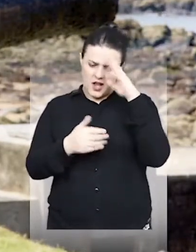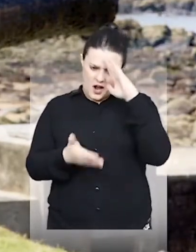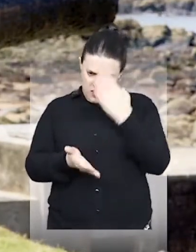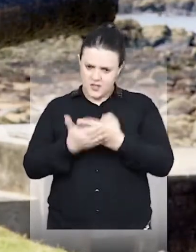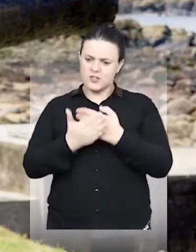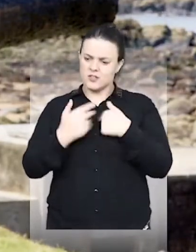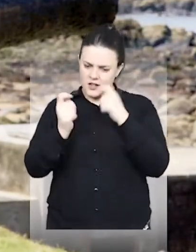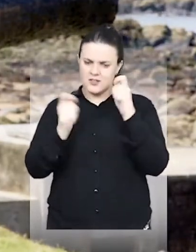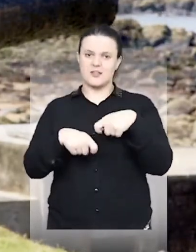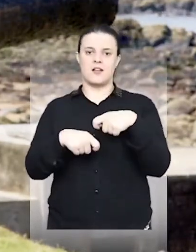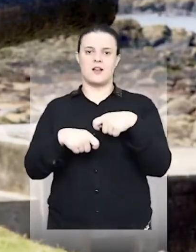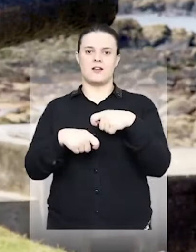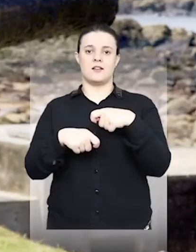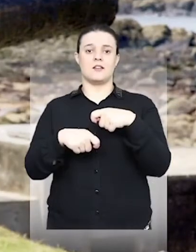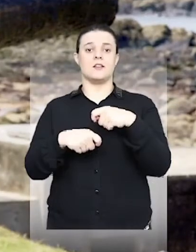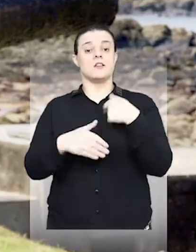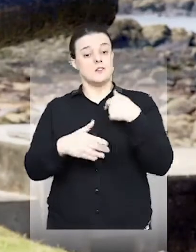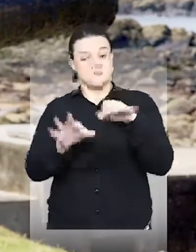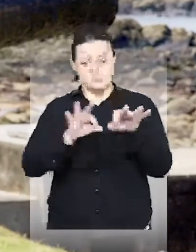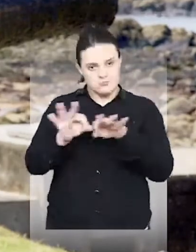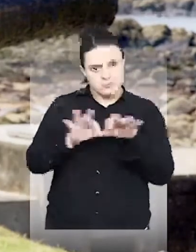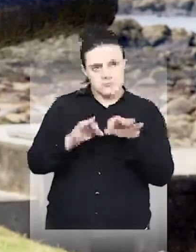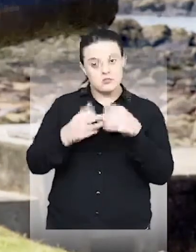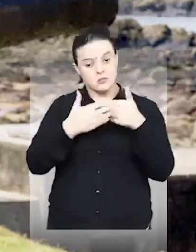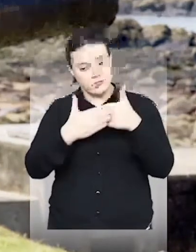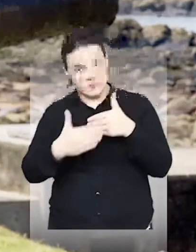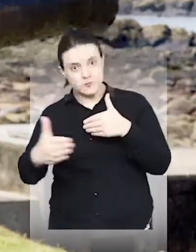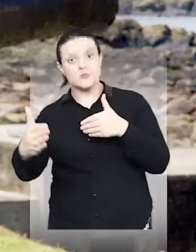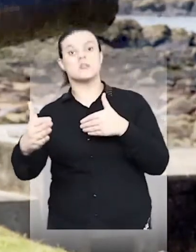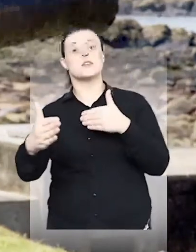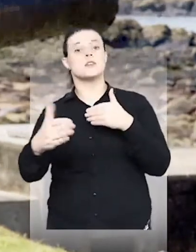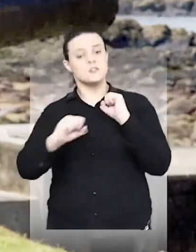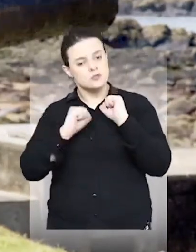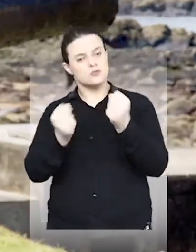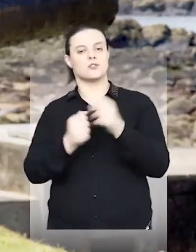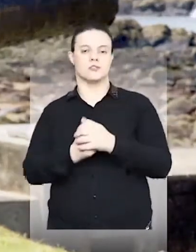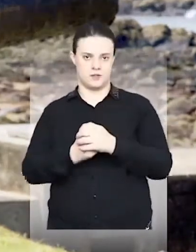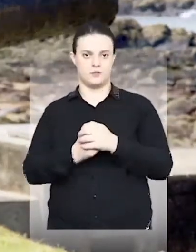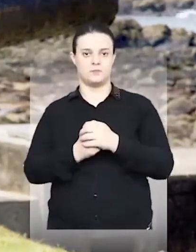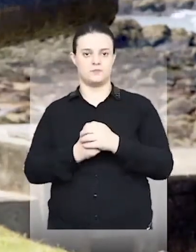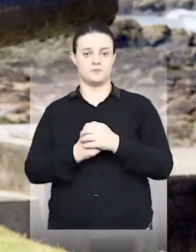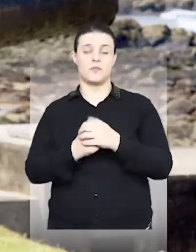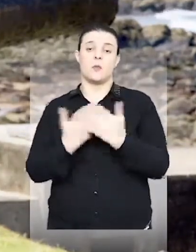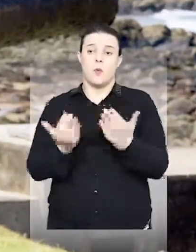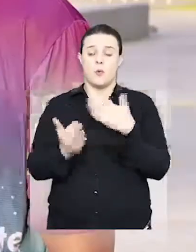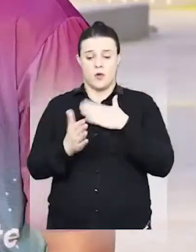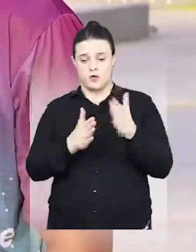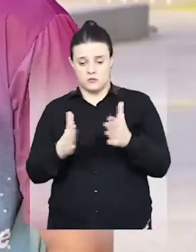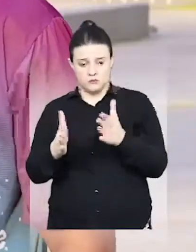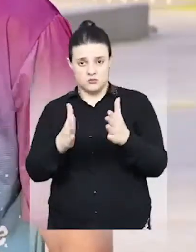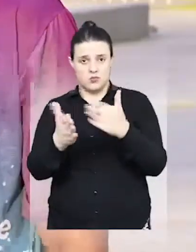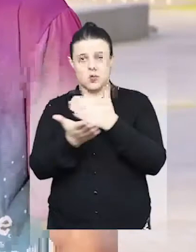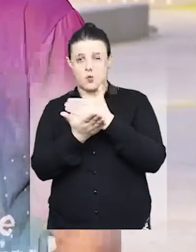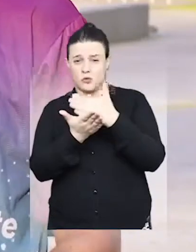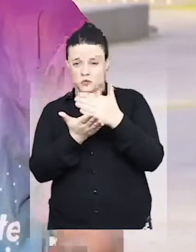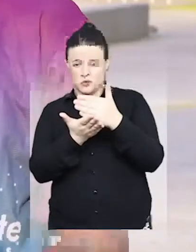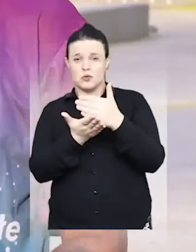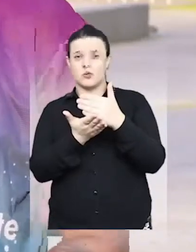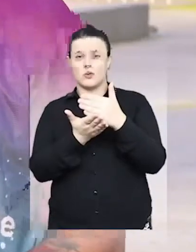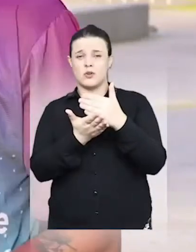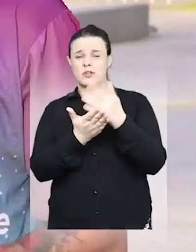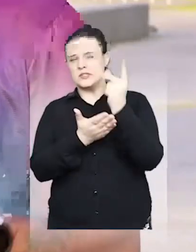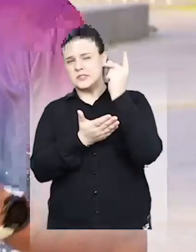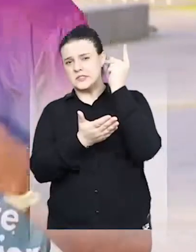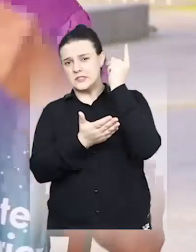você pode, que você quer e, né, traçar um planejamento e ir atrás disso. Fábio. Bom, a minha trajetória ela começou um